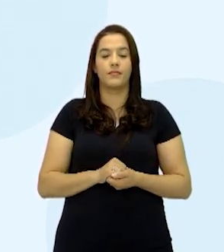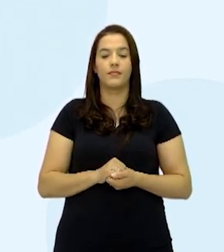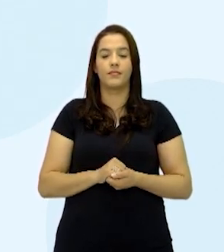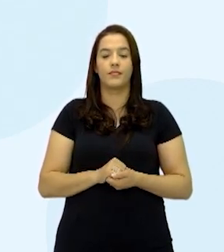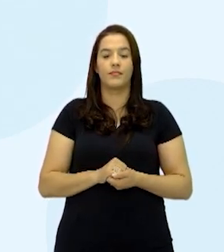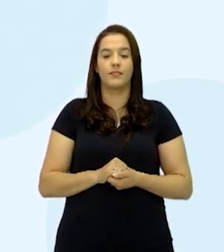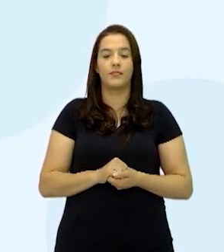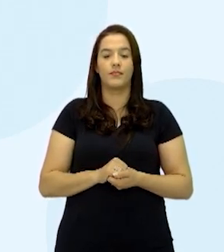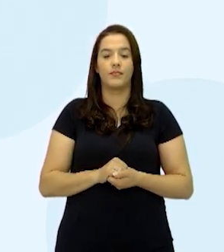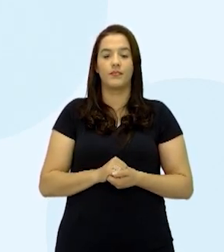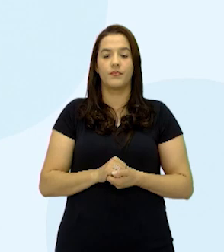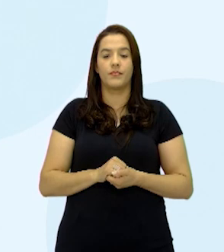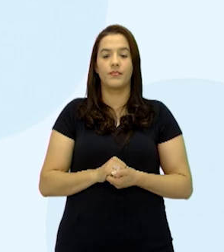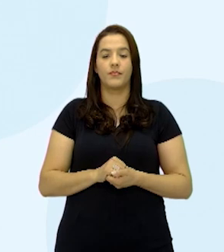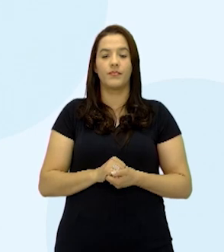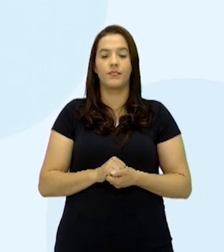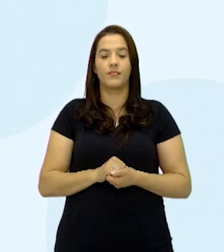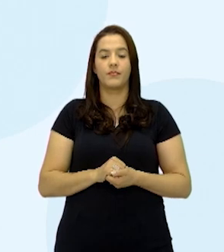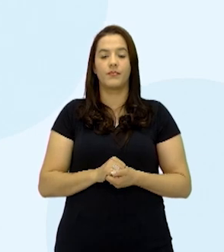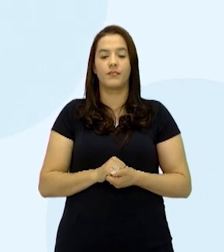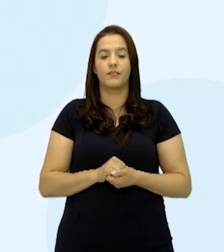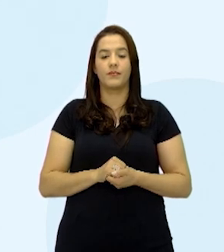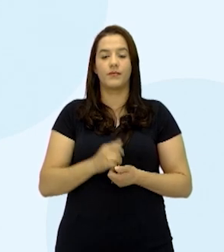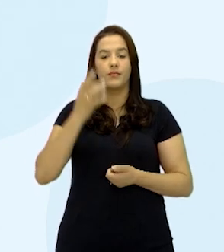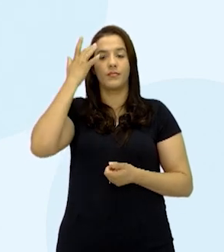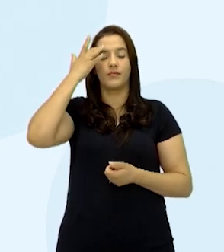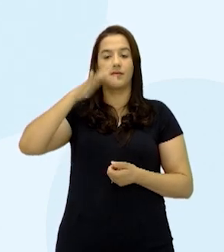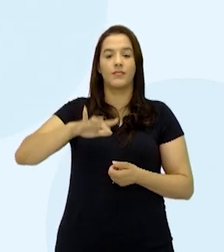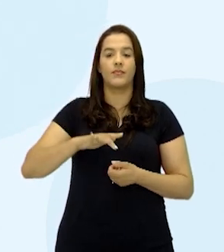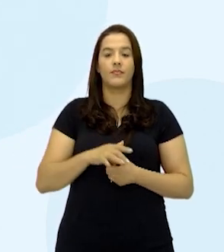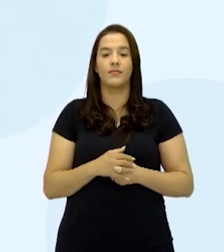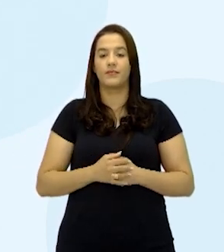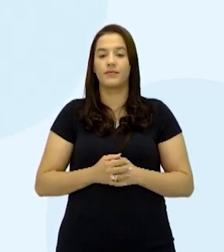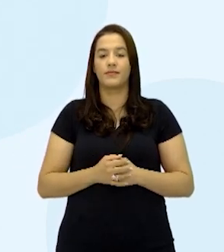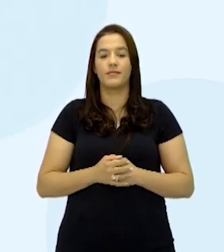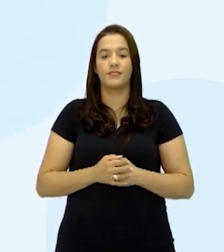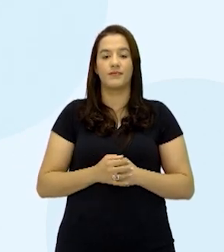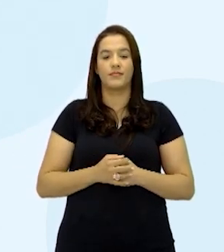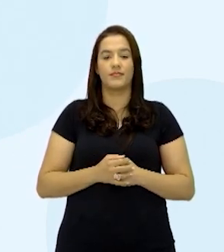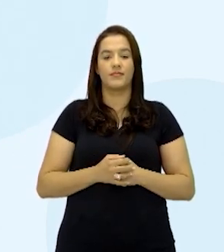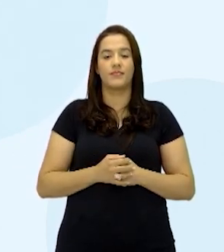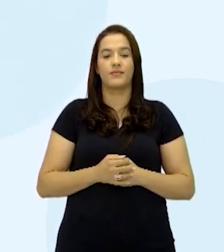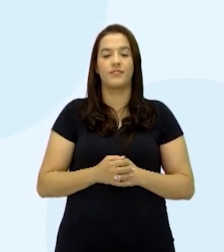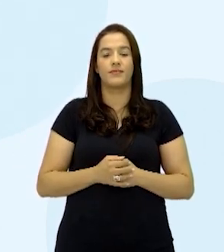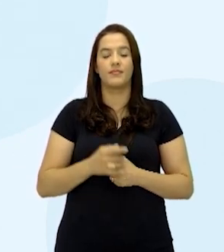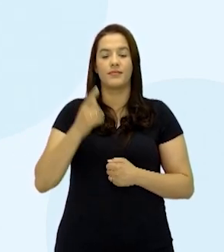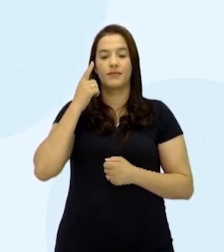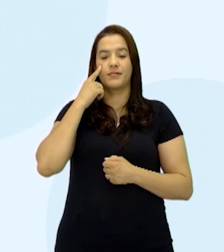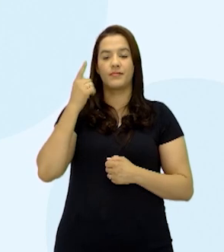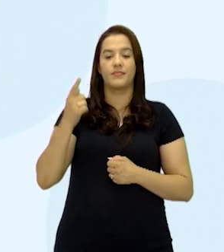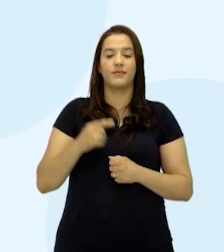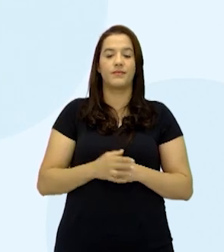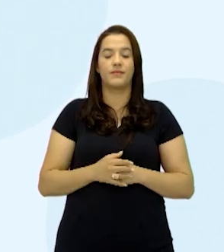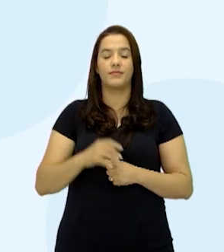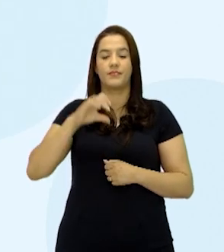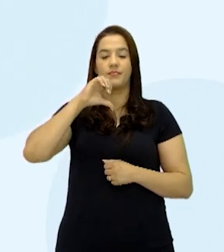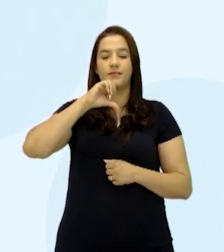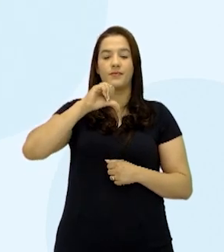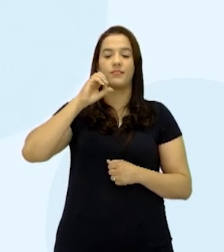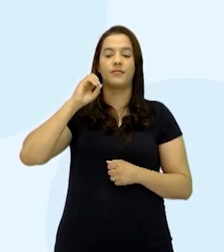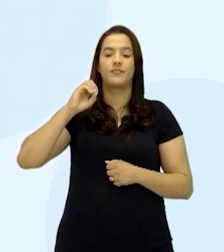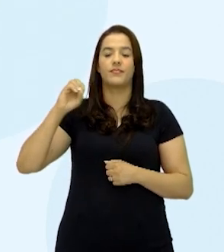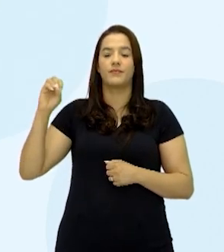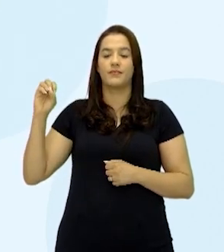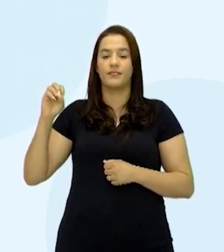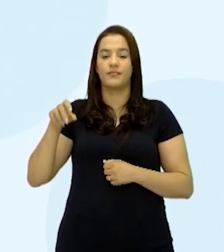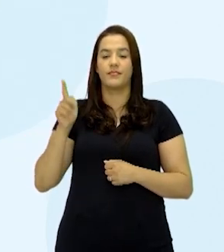480. Não, eu vou multiplicar por 15. Não sei mais. Olha. Então eu vou pegar aí, ó, eu vou dizer que 15/15